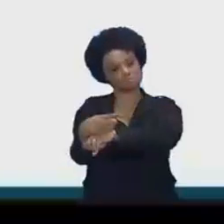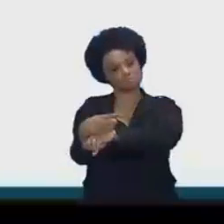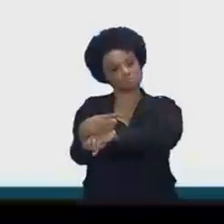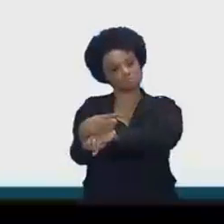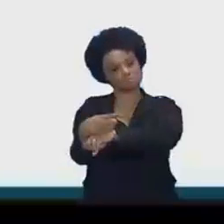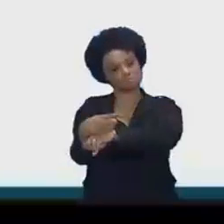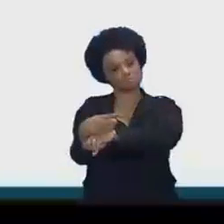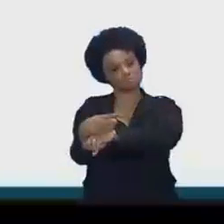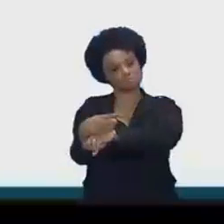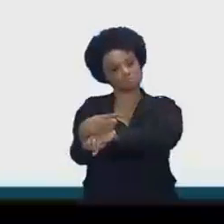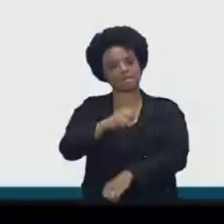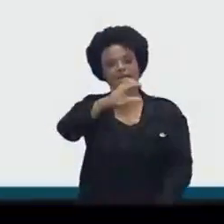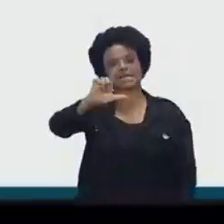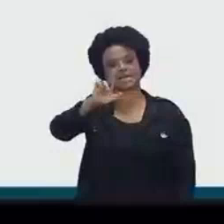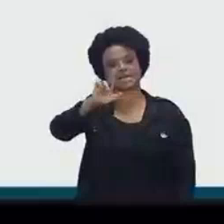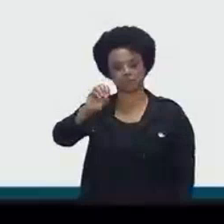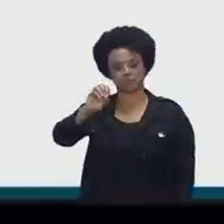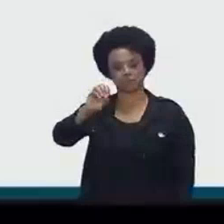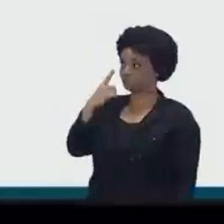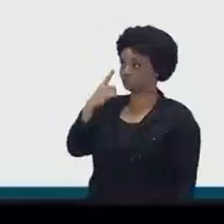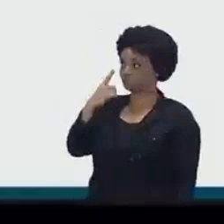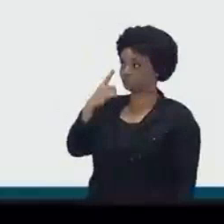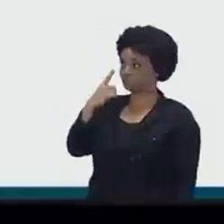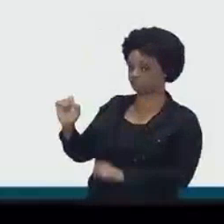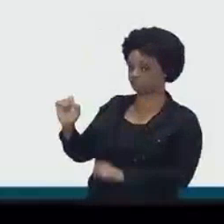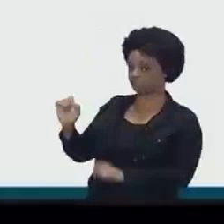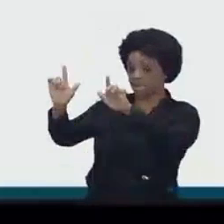temos o quê? Temos que